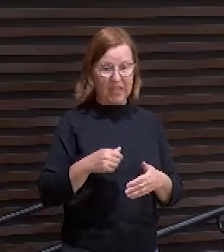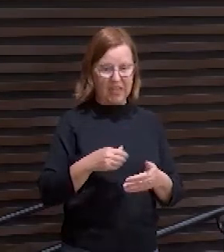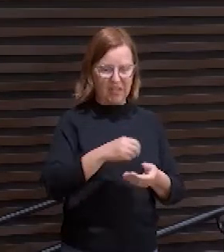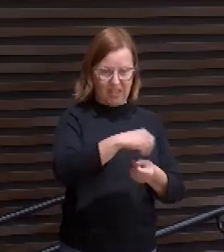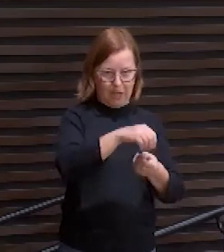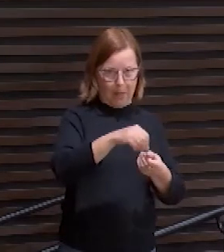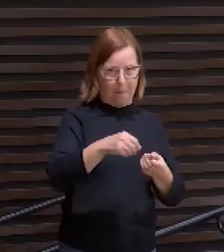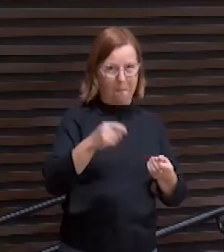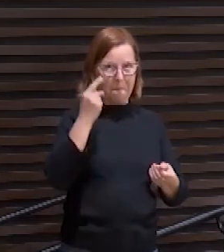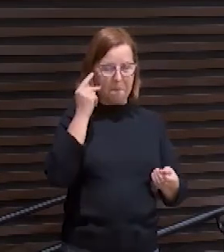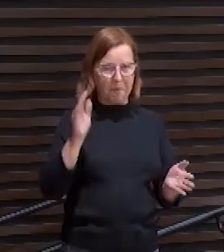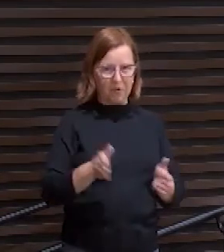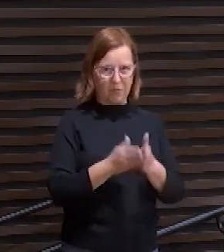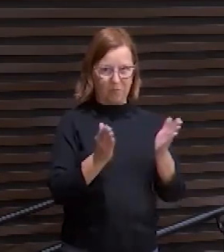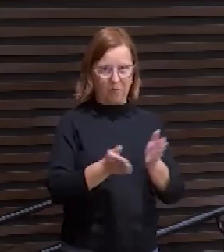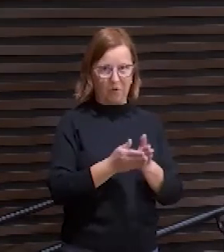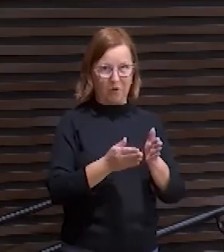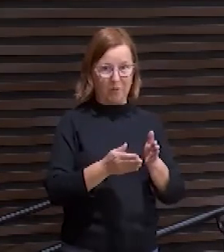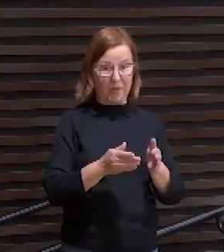segue-me.